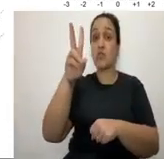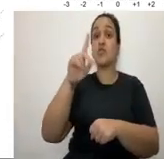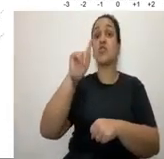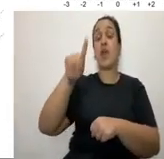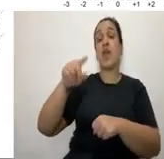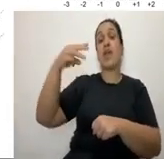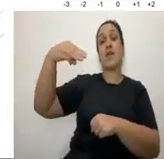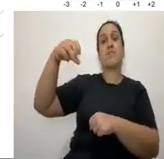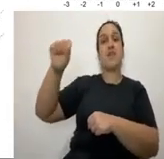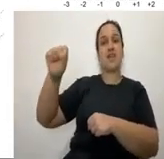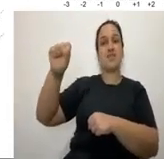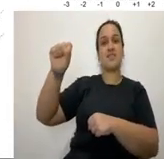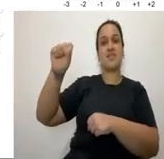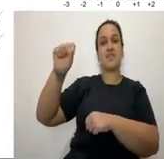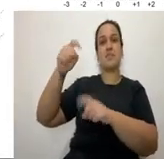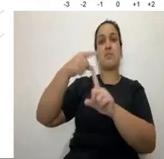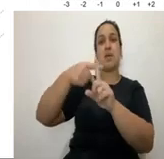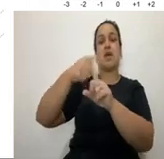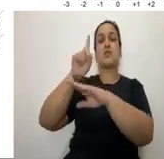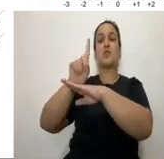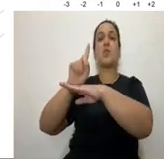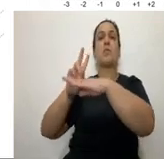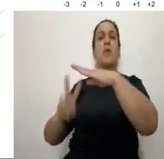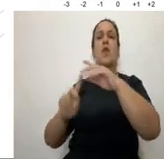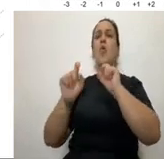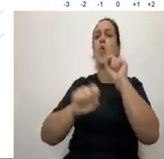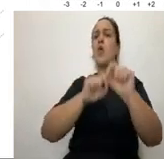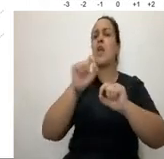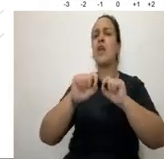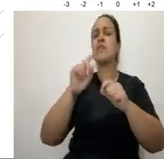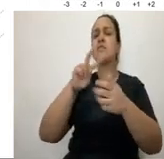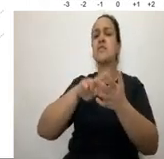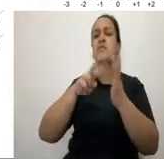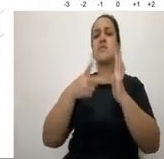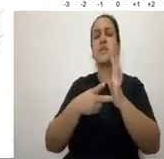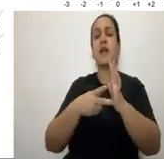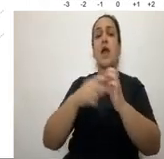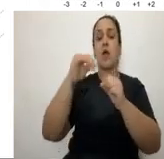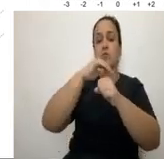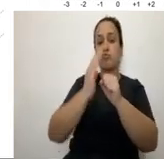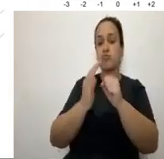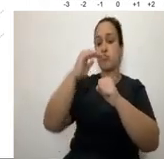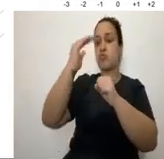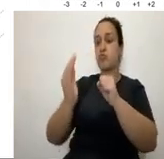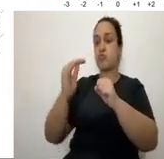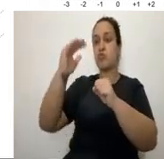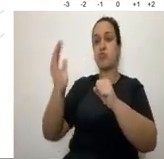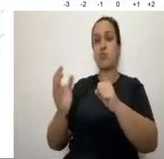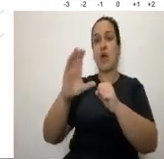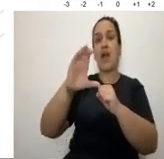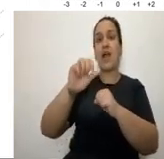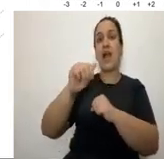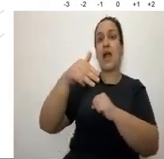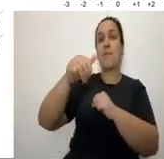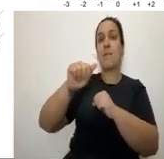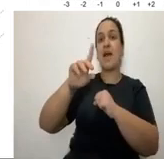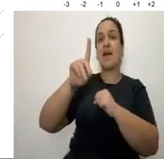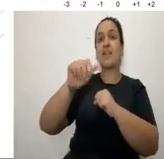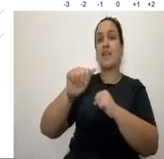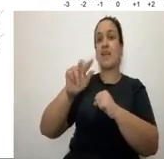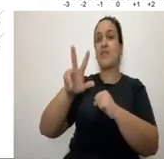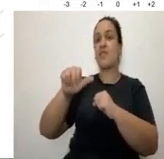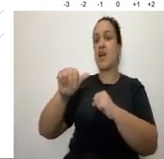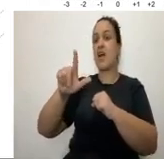que foi o último a ser distribuído, e a camada de valência. Professor, o que é a camada de valência? A camada mais externa